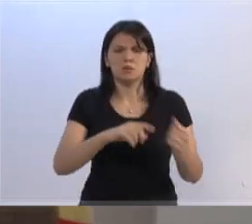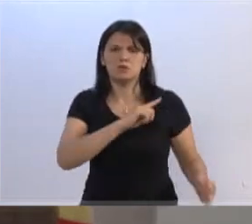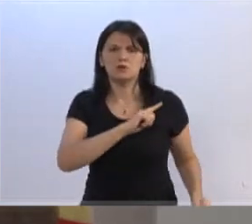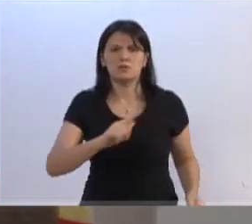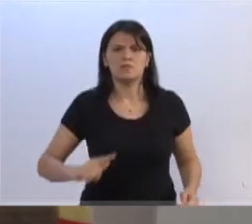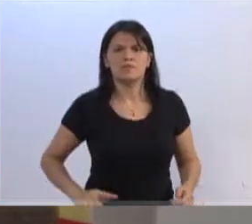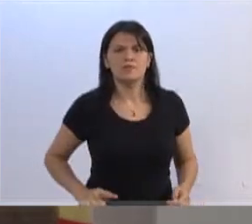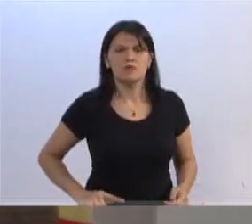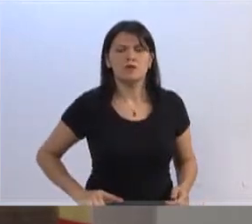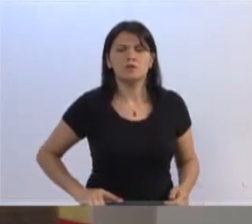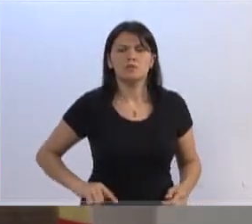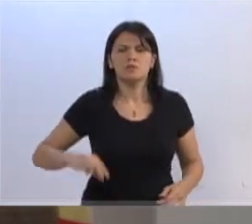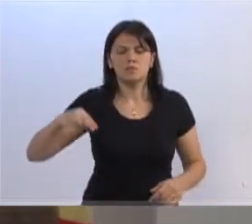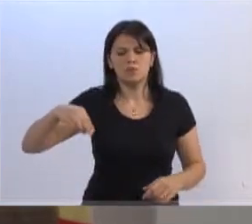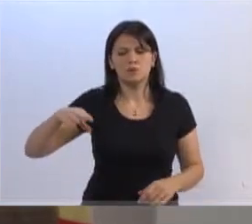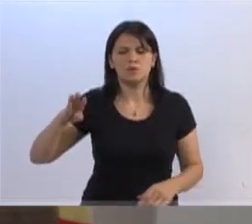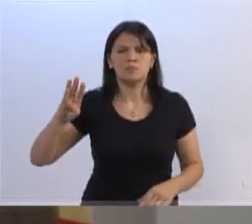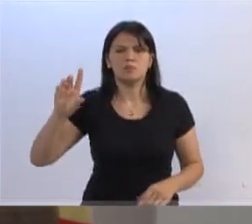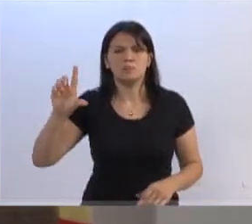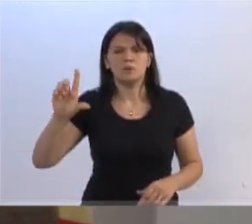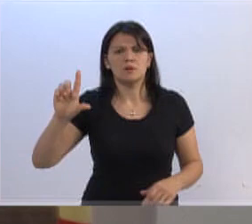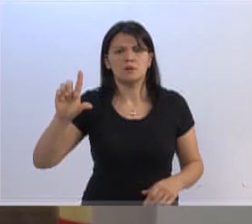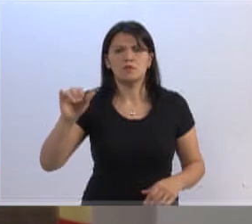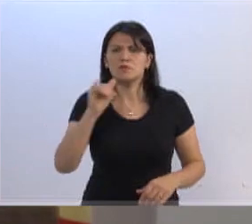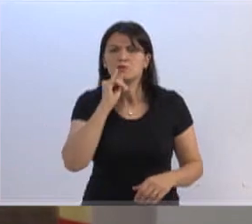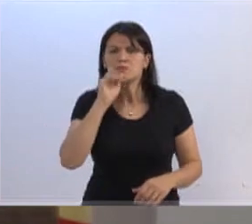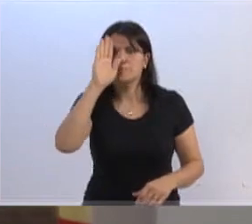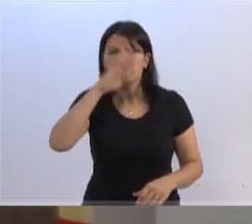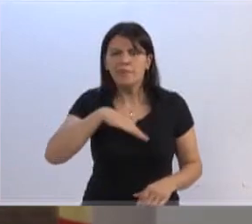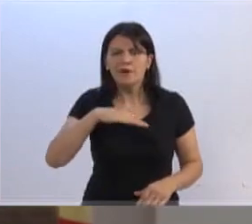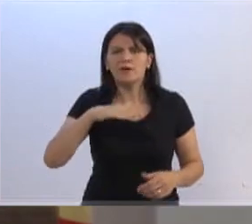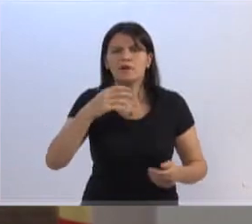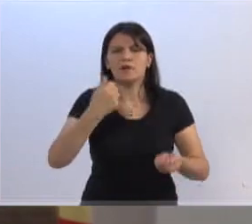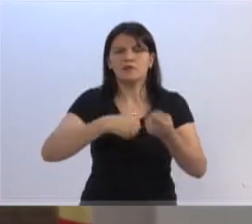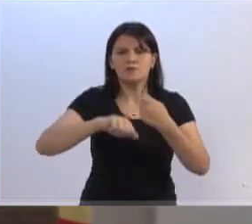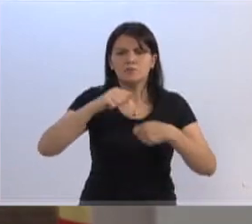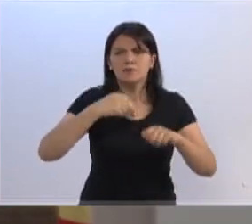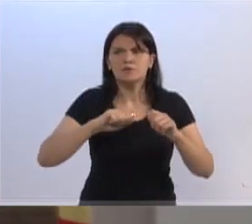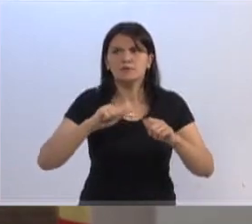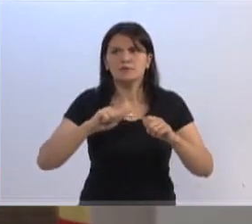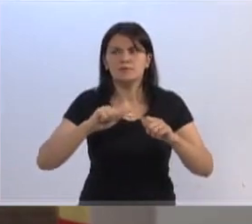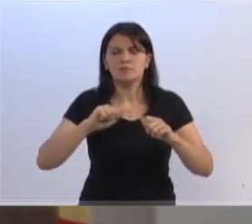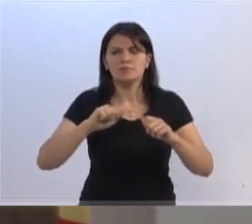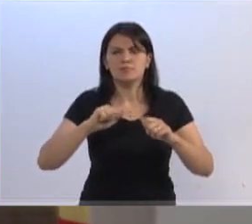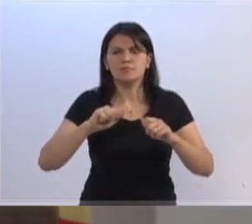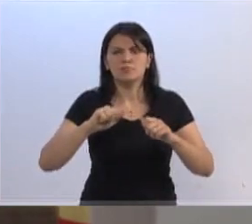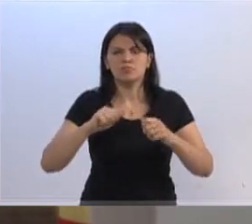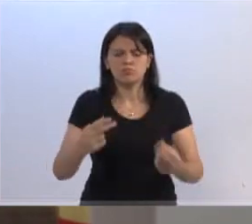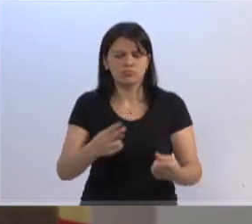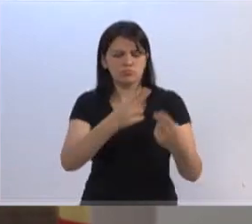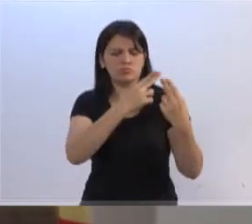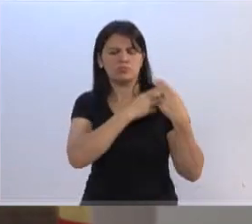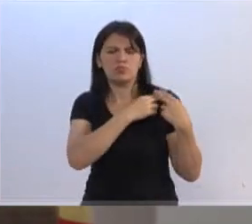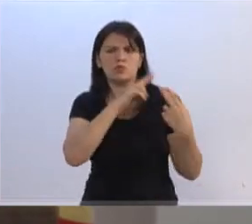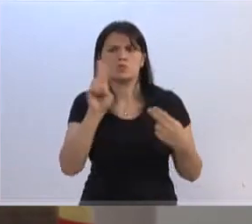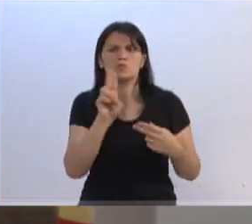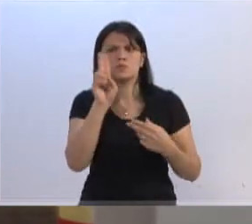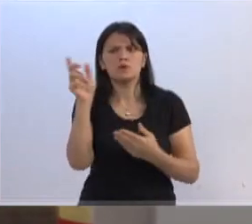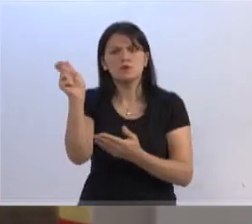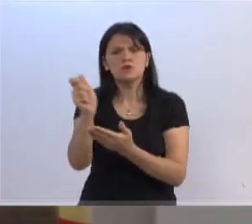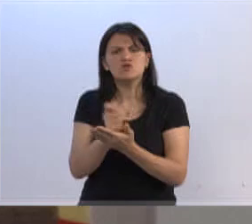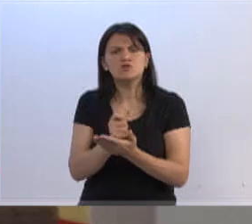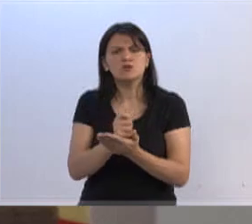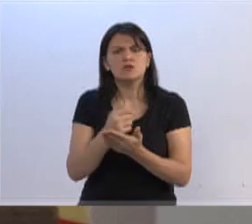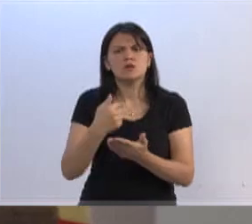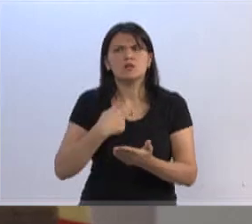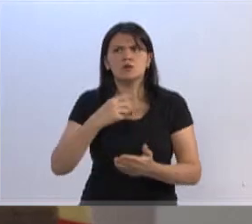governo municipal dessa cidade, mais um exemplo de uma administração pública, no lugar de ser responsável com a utilização do orçamento, e eu